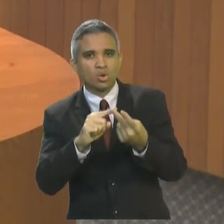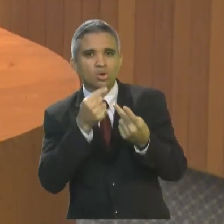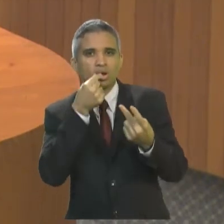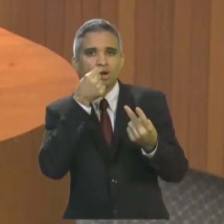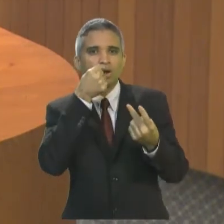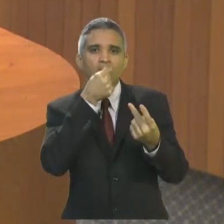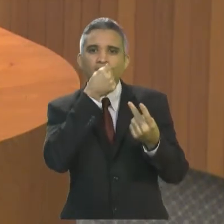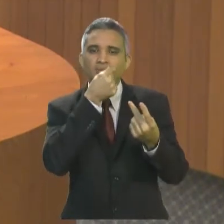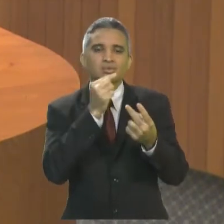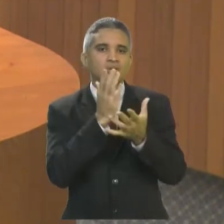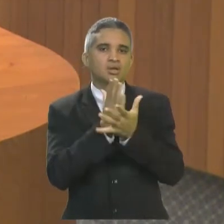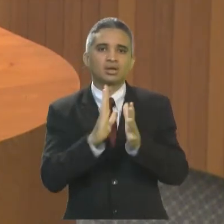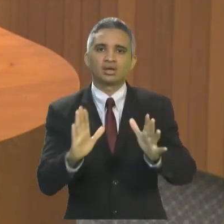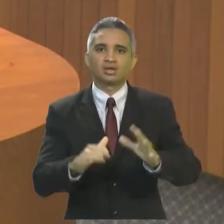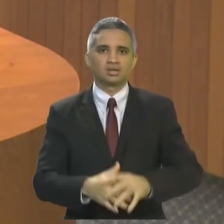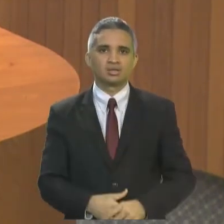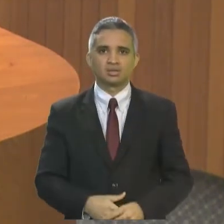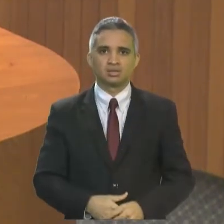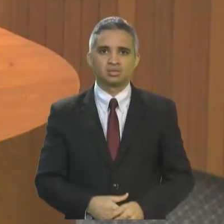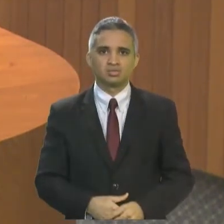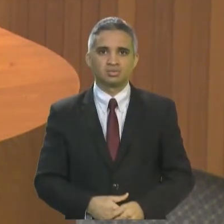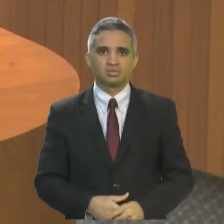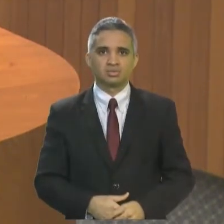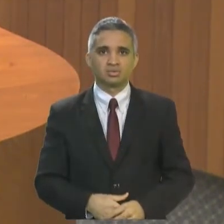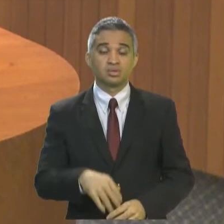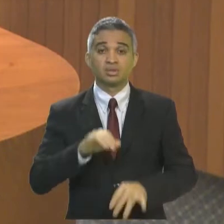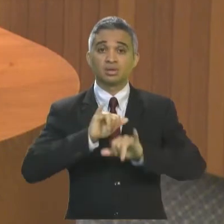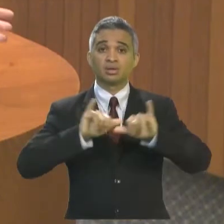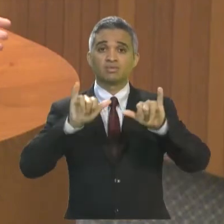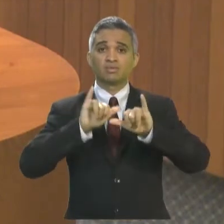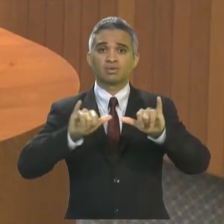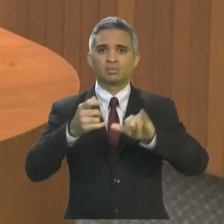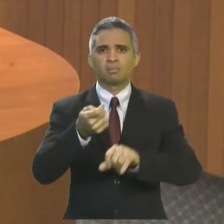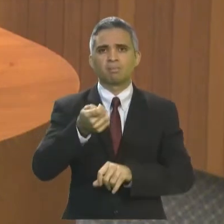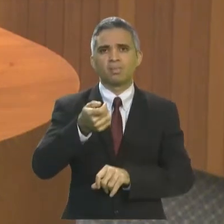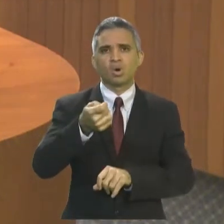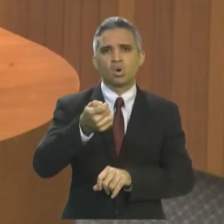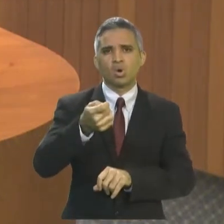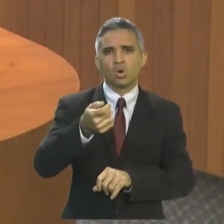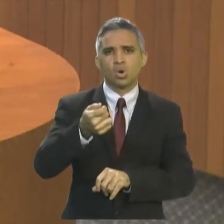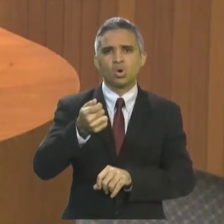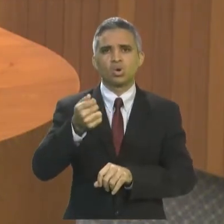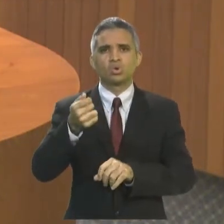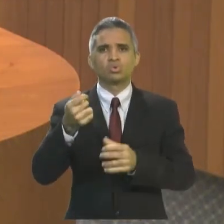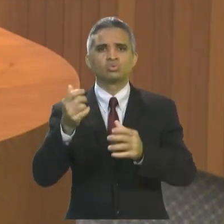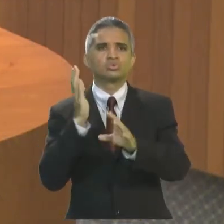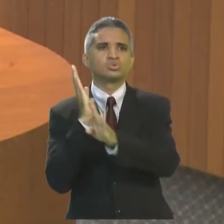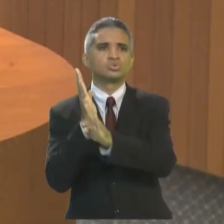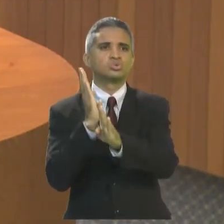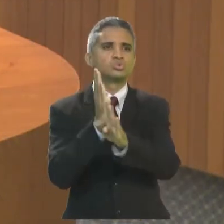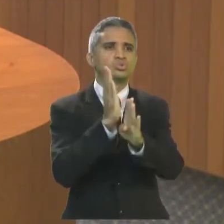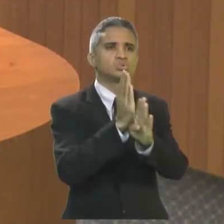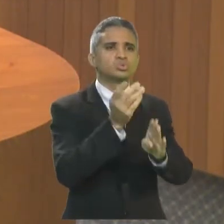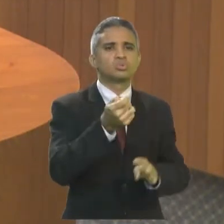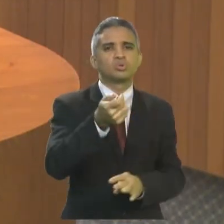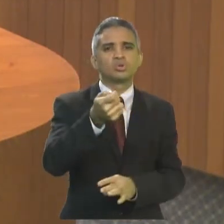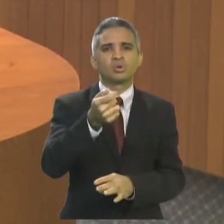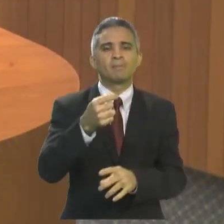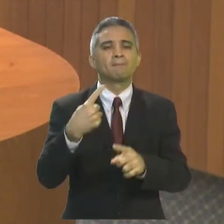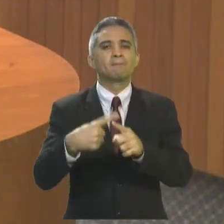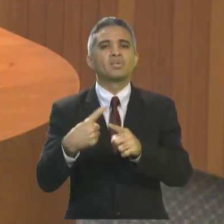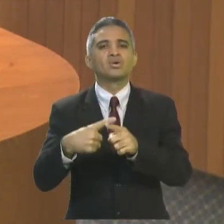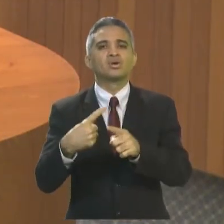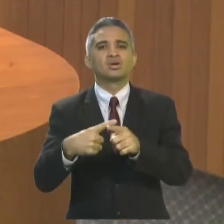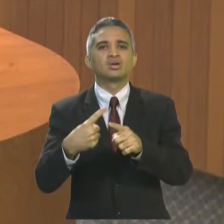Secretaria Estadual de Saúde, um pouquinho de caso, deputado Hildo, é porque não está mais testando. Nós estamos fazendo cálculo de